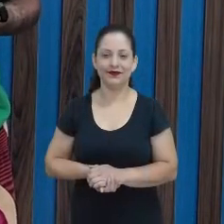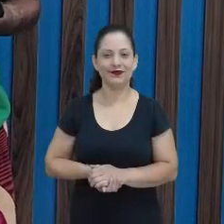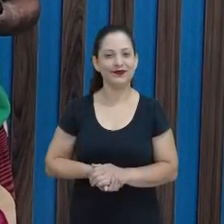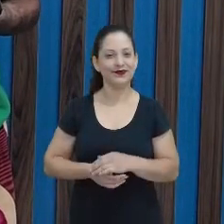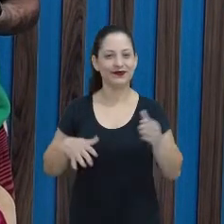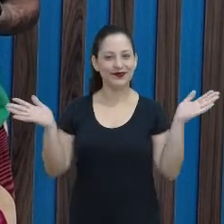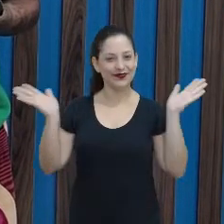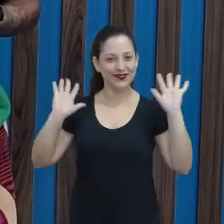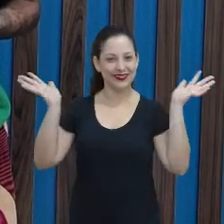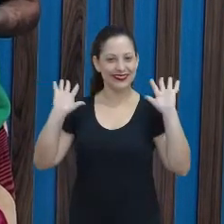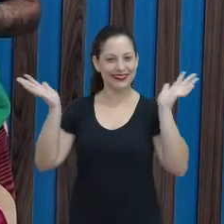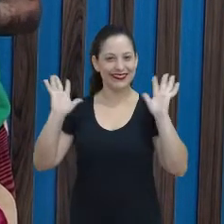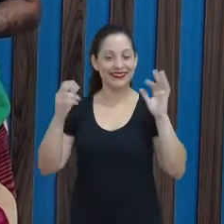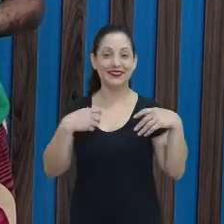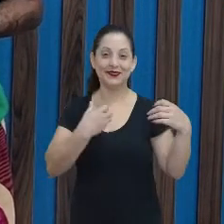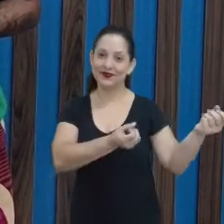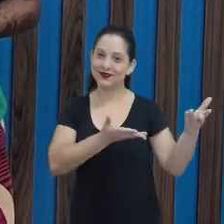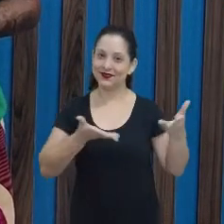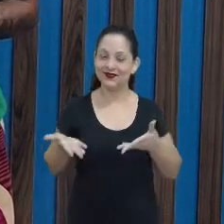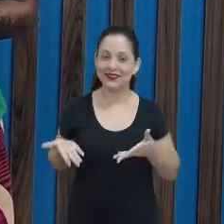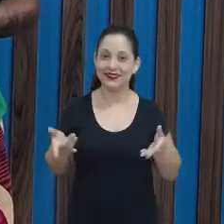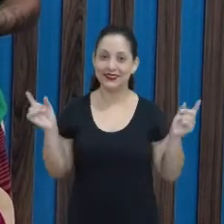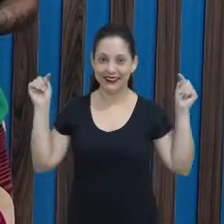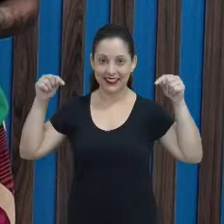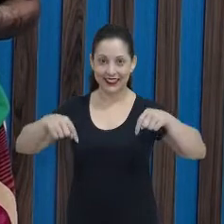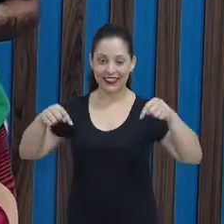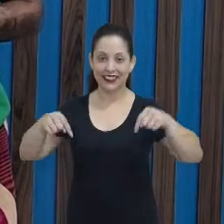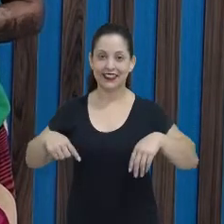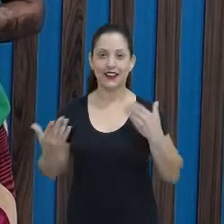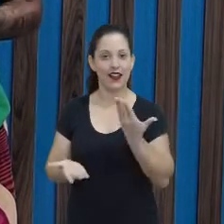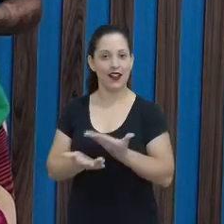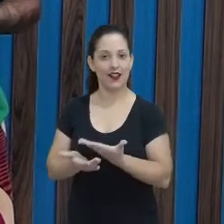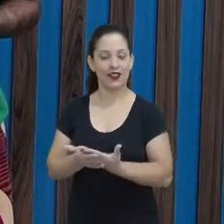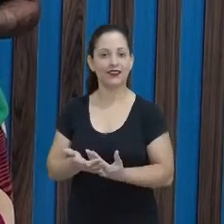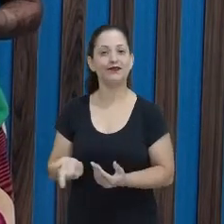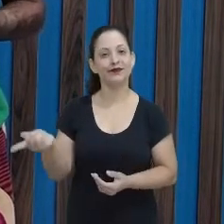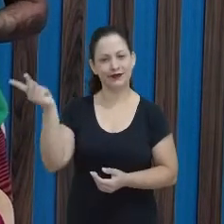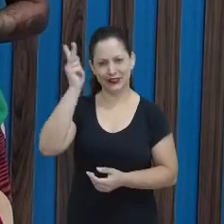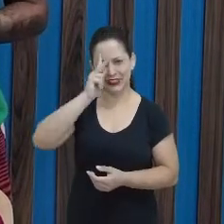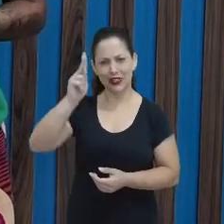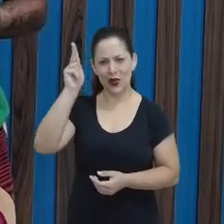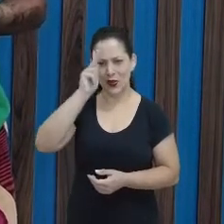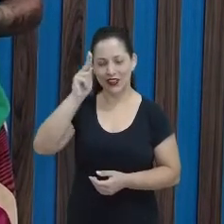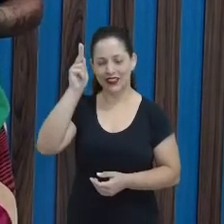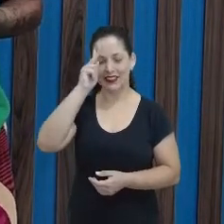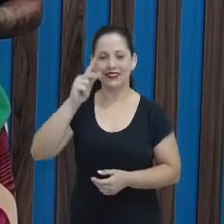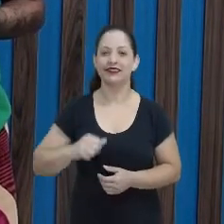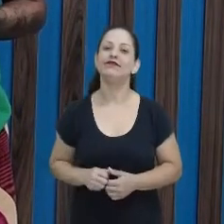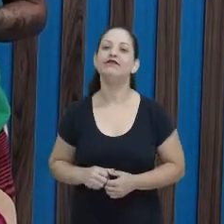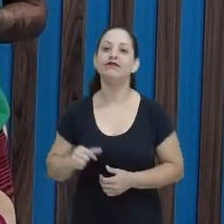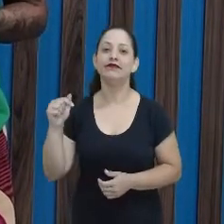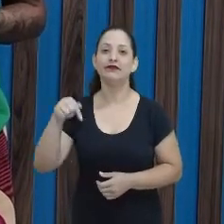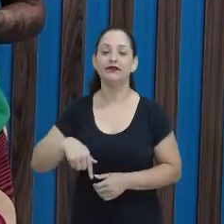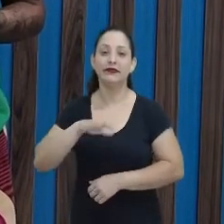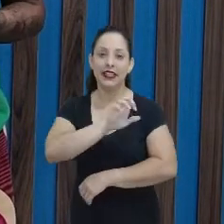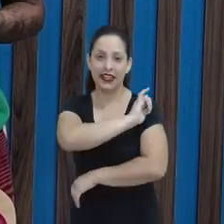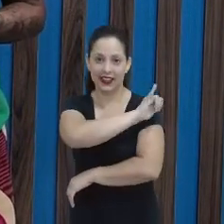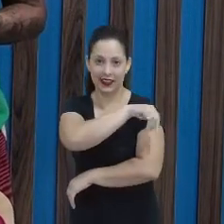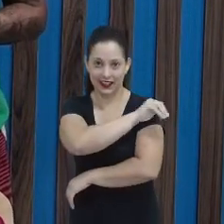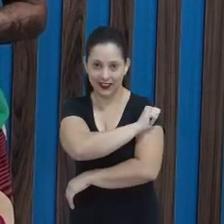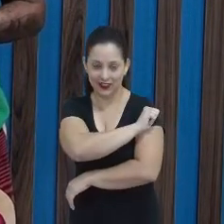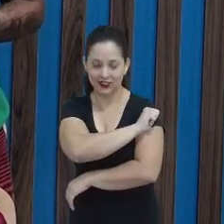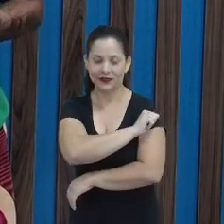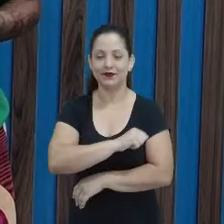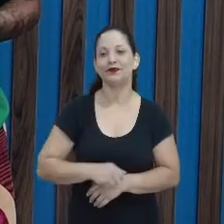Oi, pessoal! Bem-vindos, bem-vindas à nossa aula de História da primeira fase da Educação de Jovens e